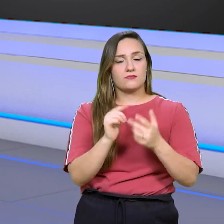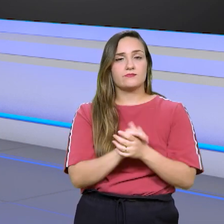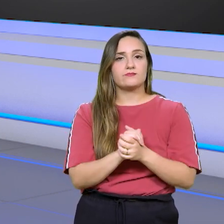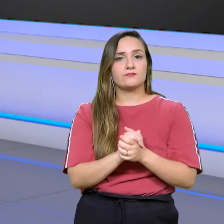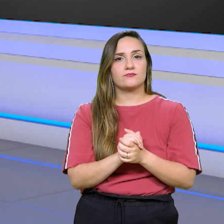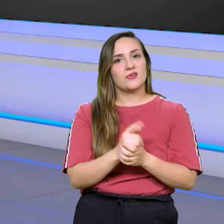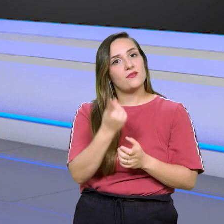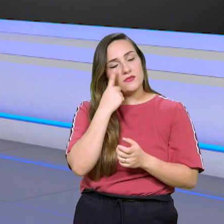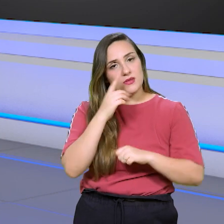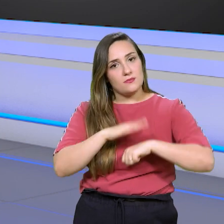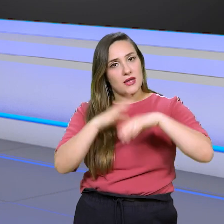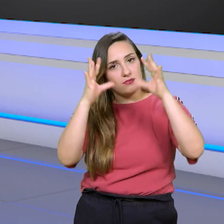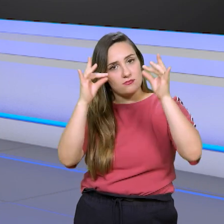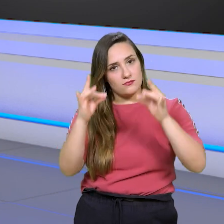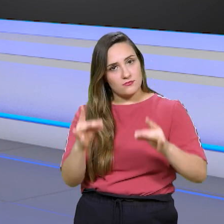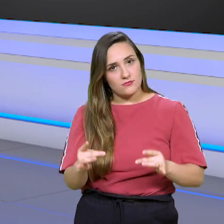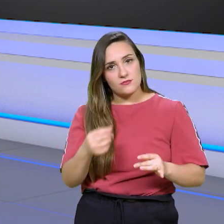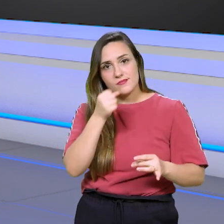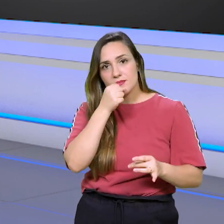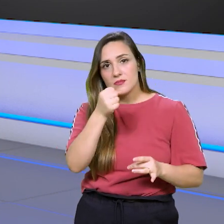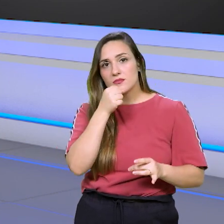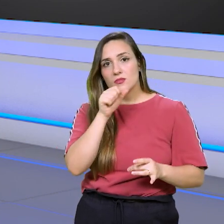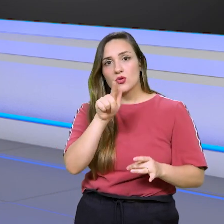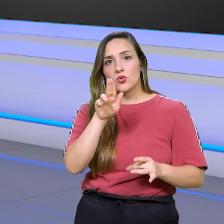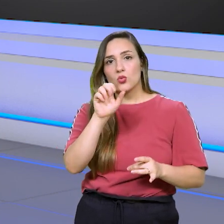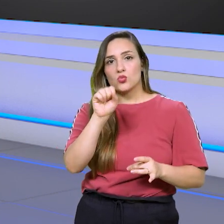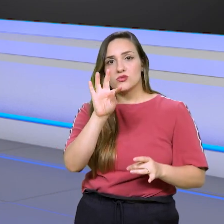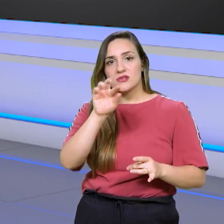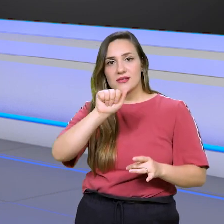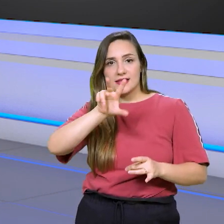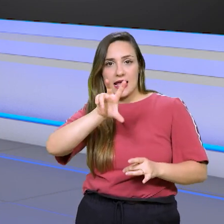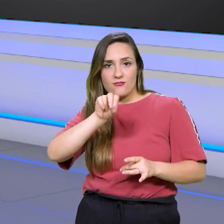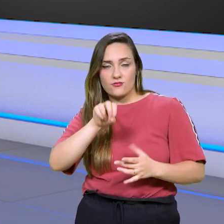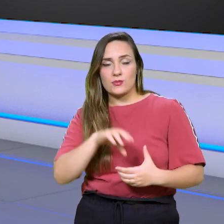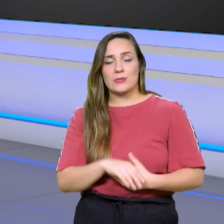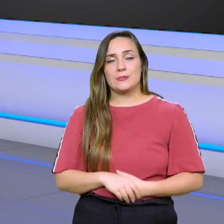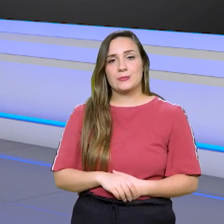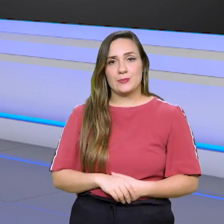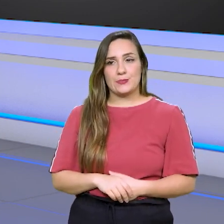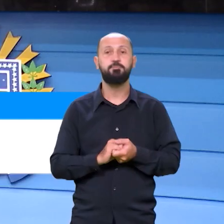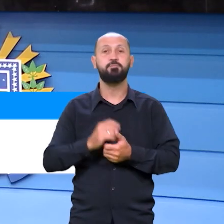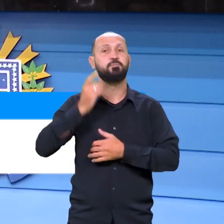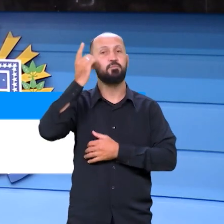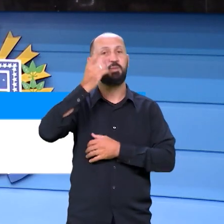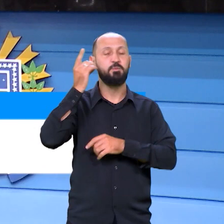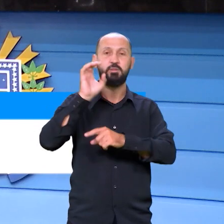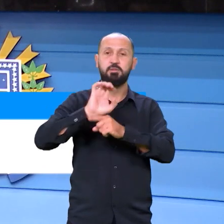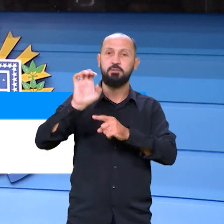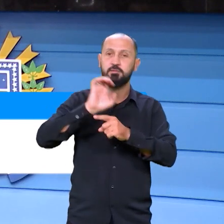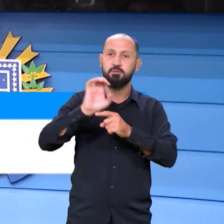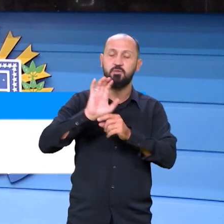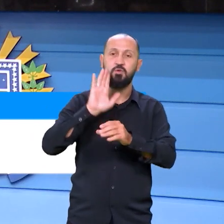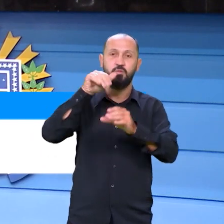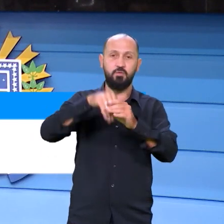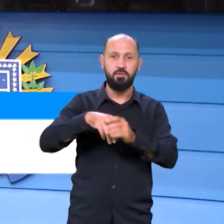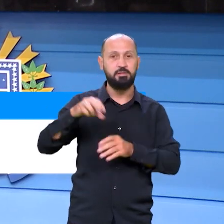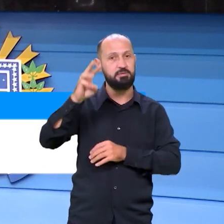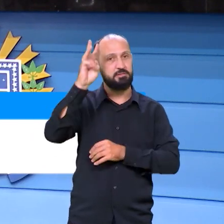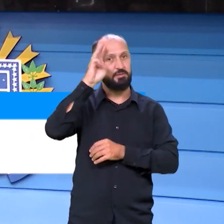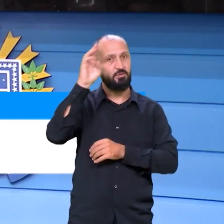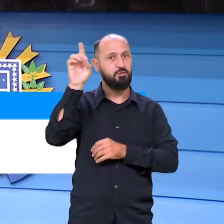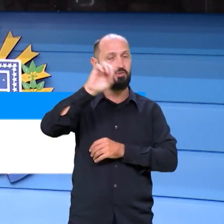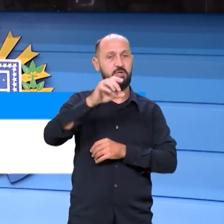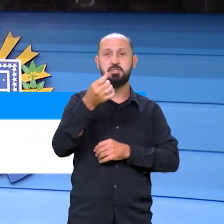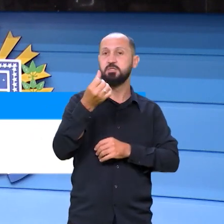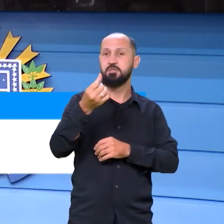regimento interno do Parlamento. Acompanhe mais detalhes com o repórter Gustavo Fax. Os deputados estaduais votaram